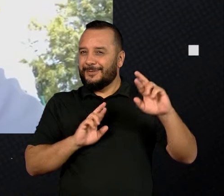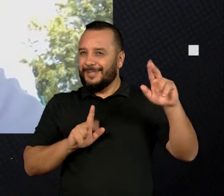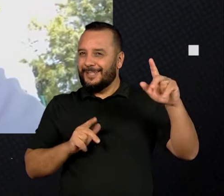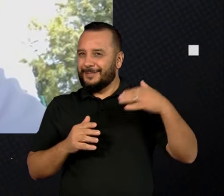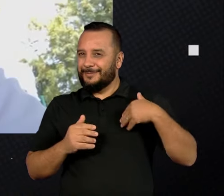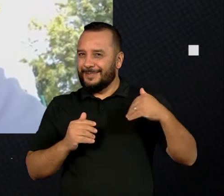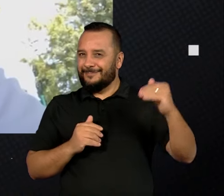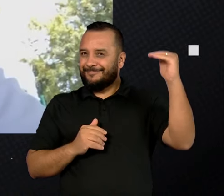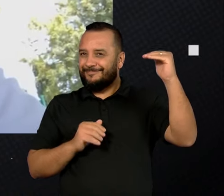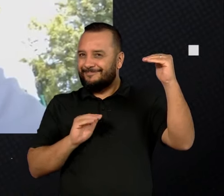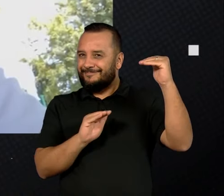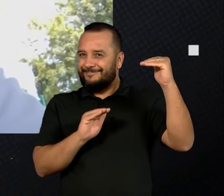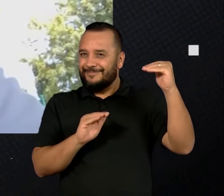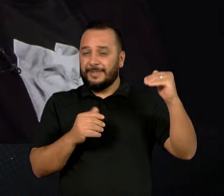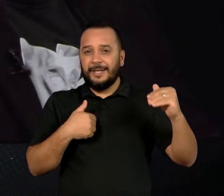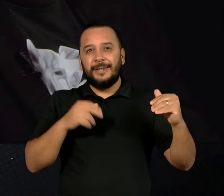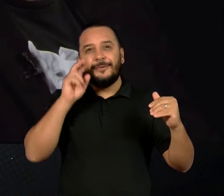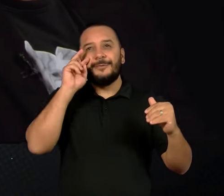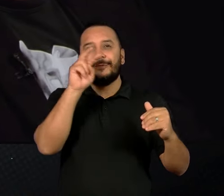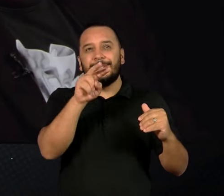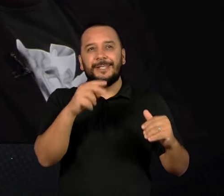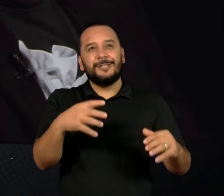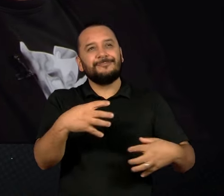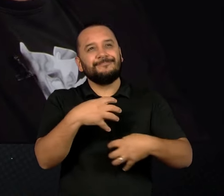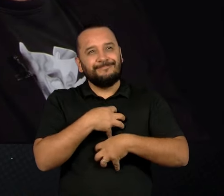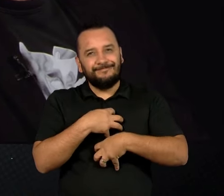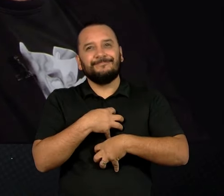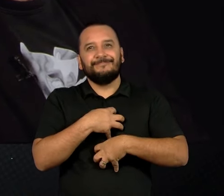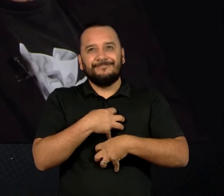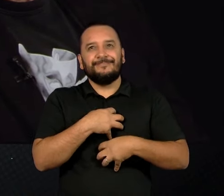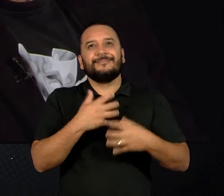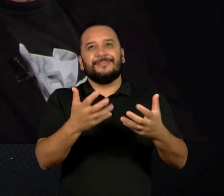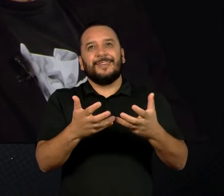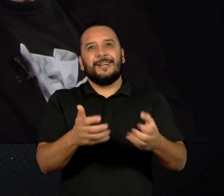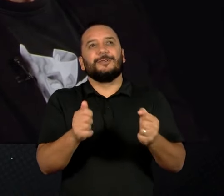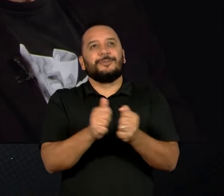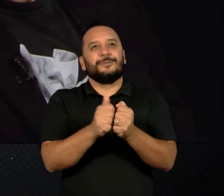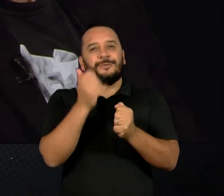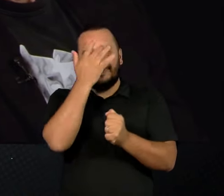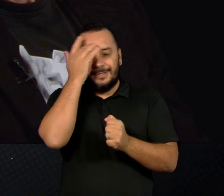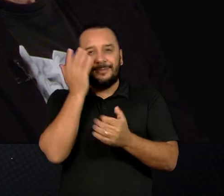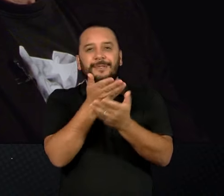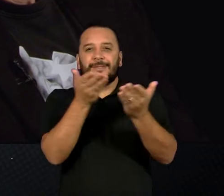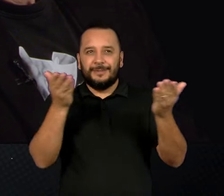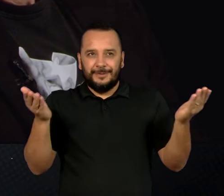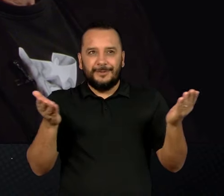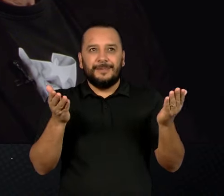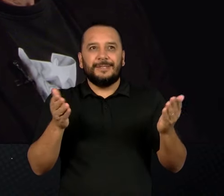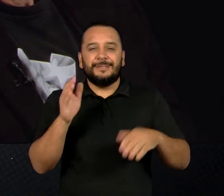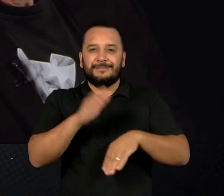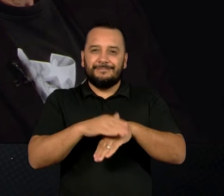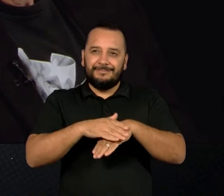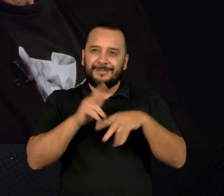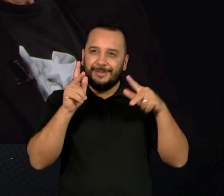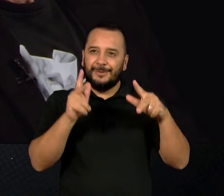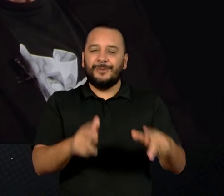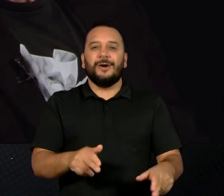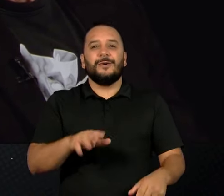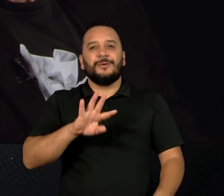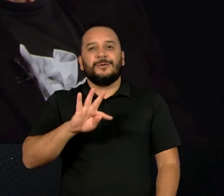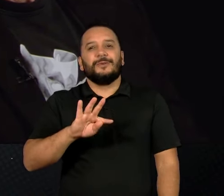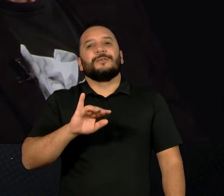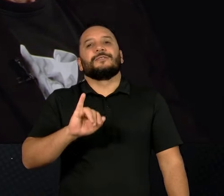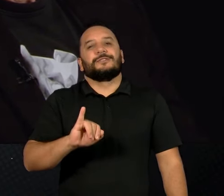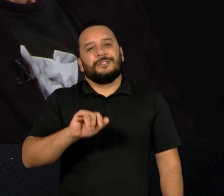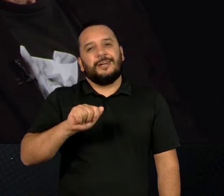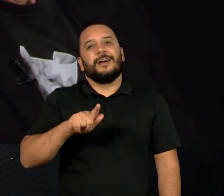é possível. Eu também quero estar ao lado dessas pessoas e fazer o que ele está fazendo. Então o Tiago tem